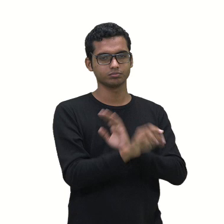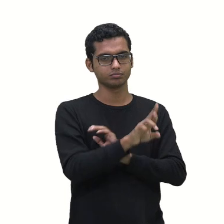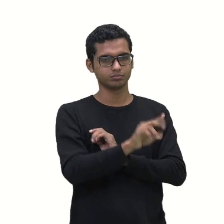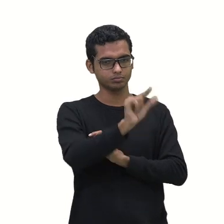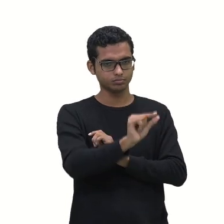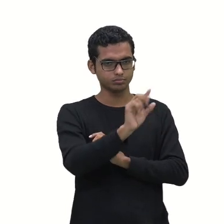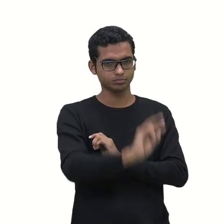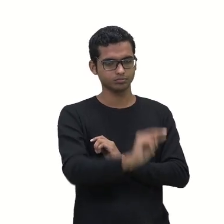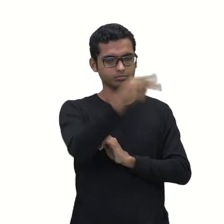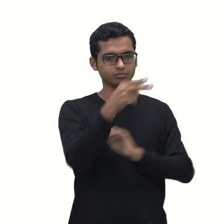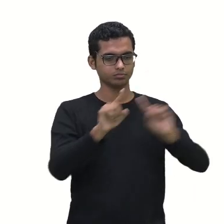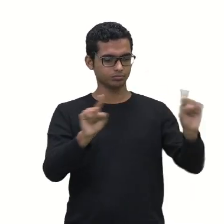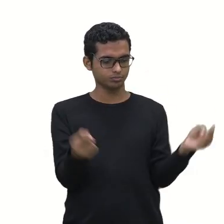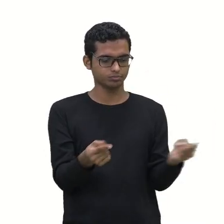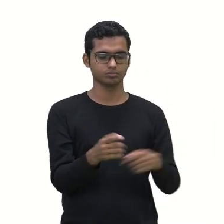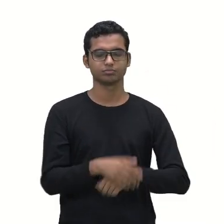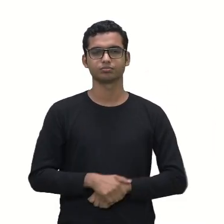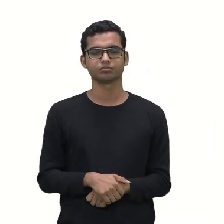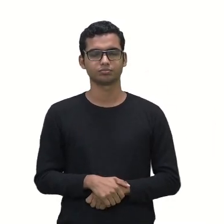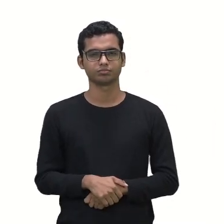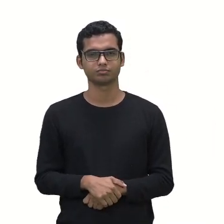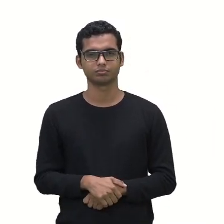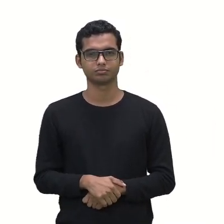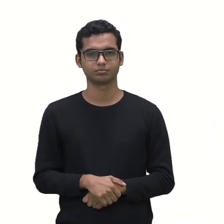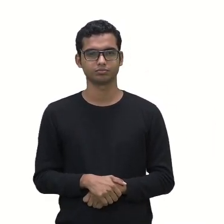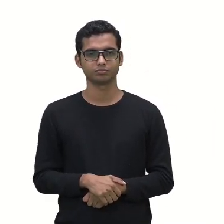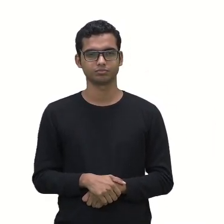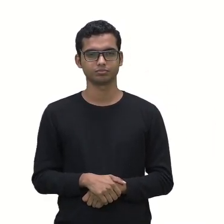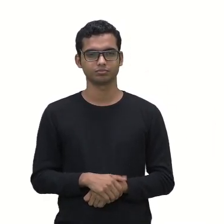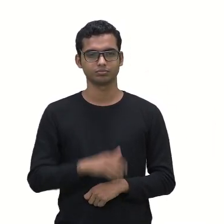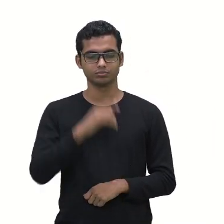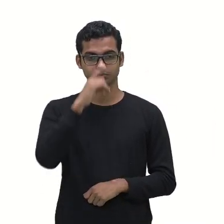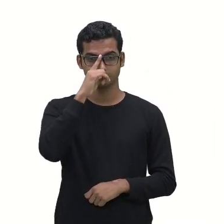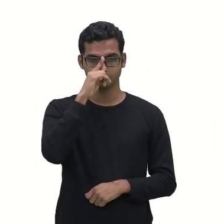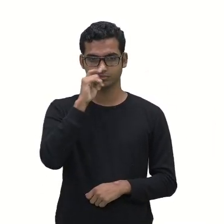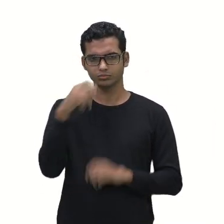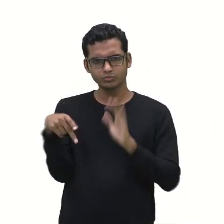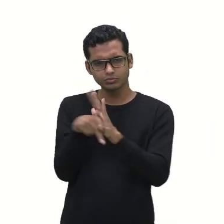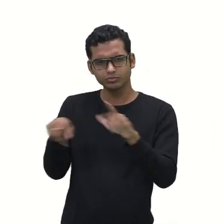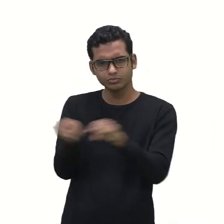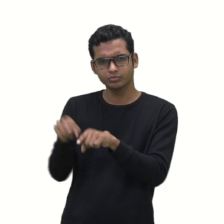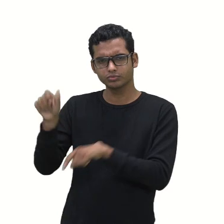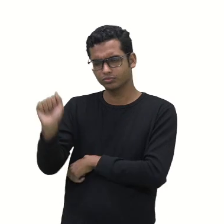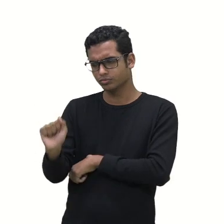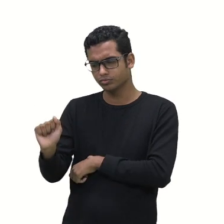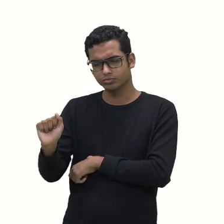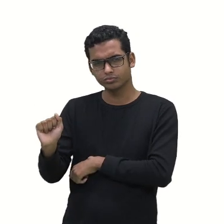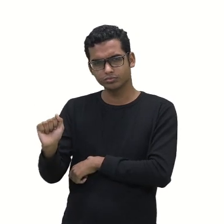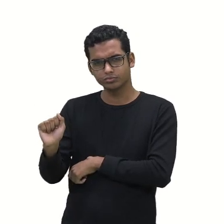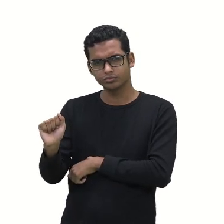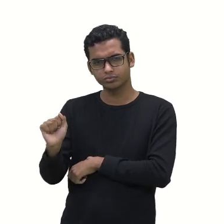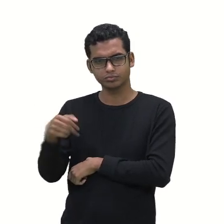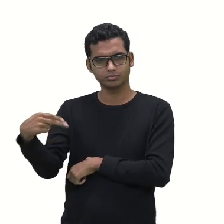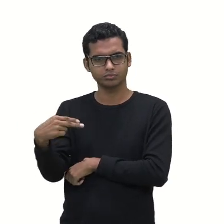menos o R menor também elevado ao quadrado. Então a área do coroa circular vai ser